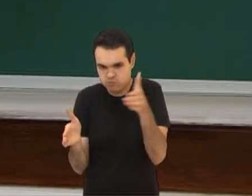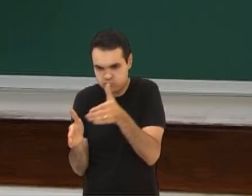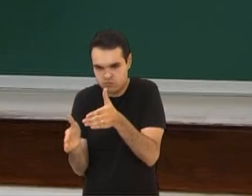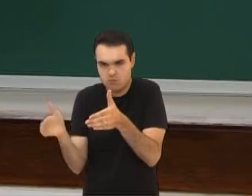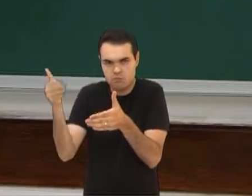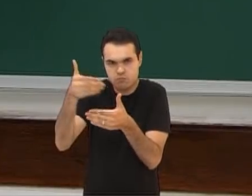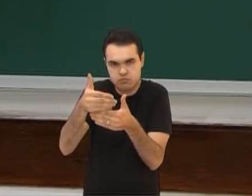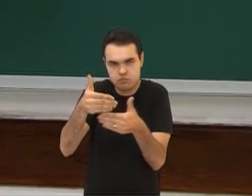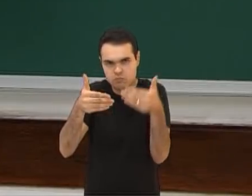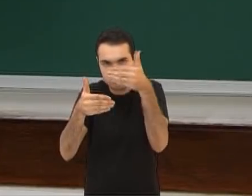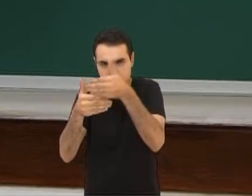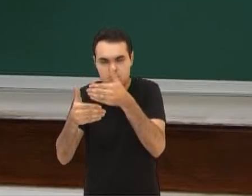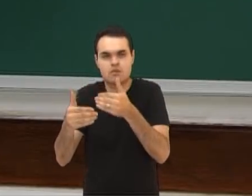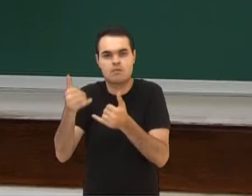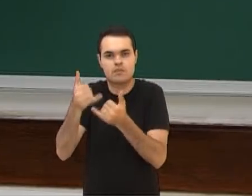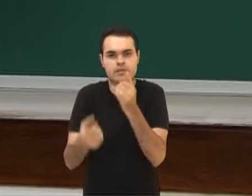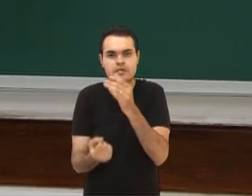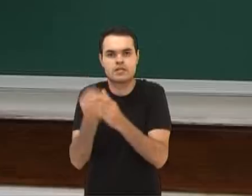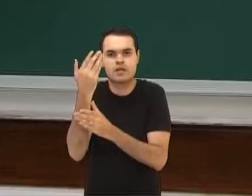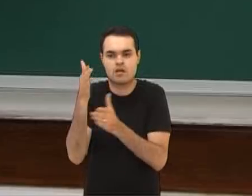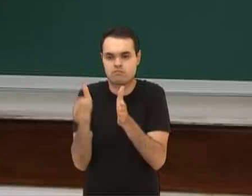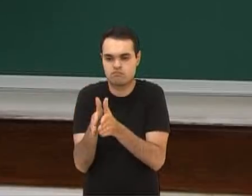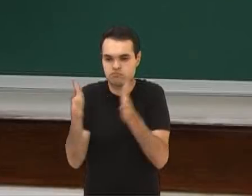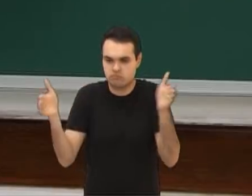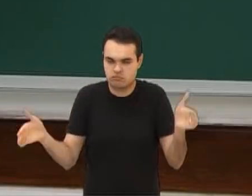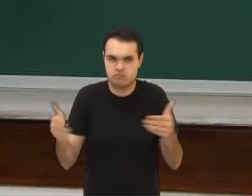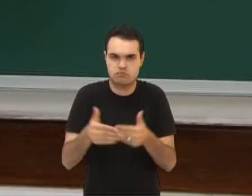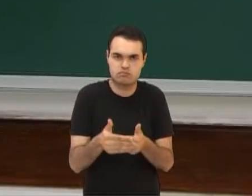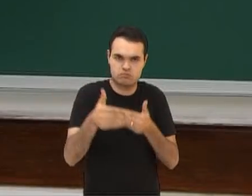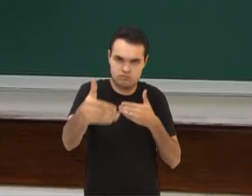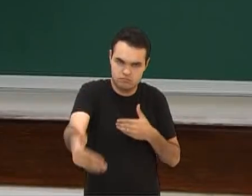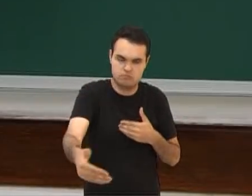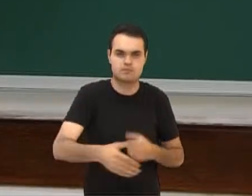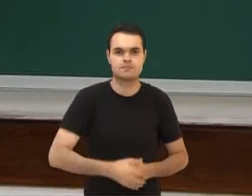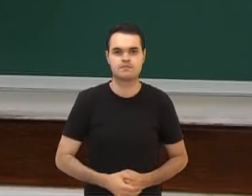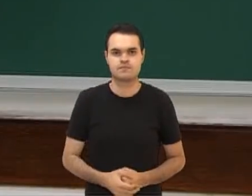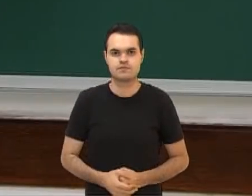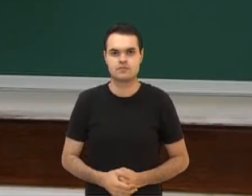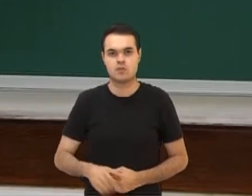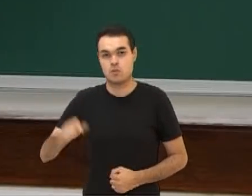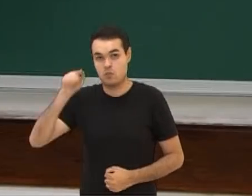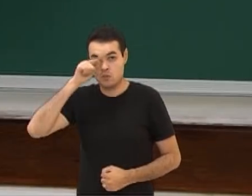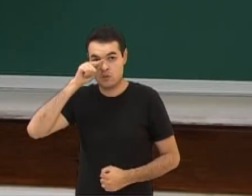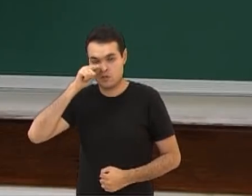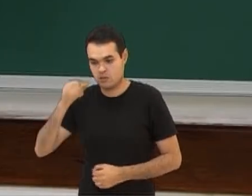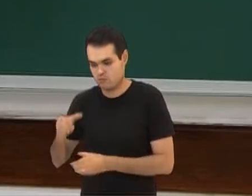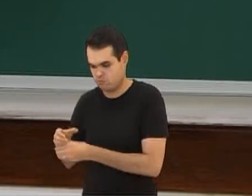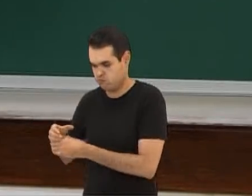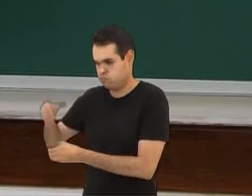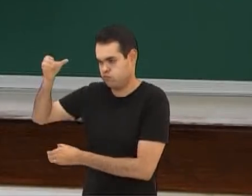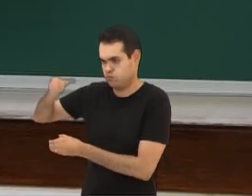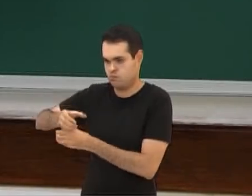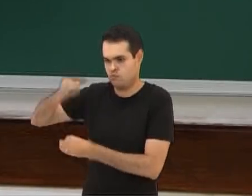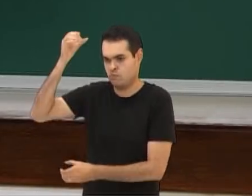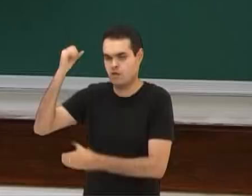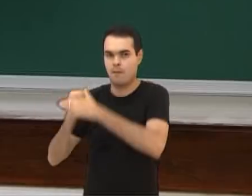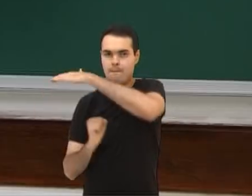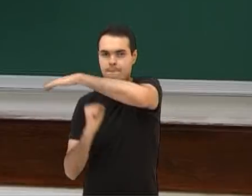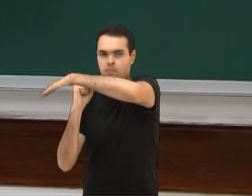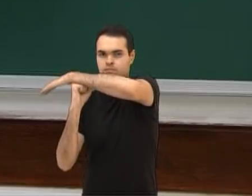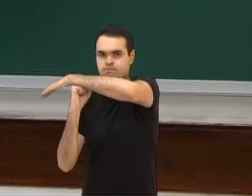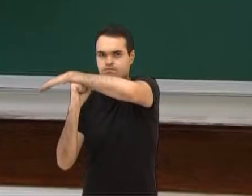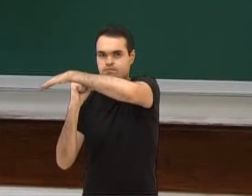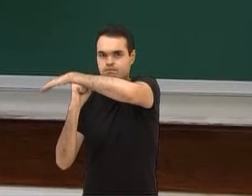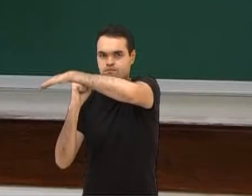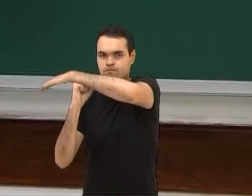Ele possibilitava criar amplos espaços nas basílicas. Então, o grego, ele precisava das colunas para sustentar. Quando